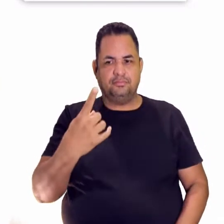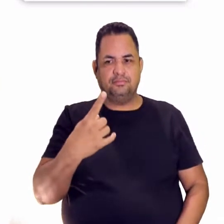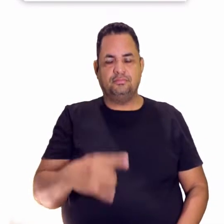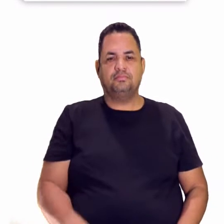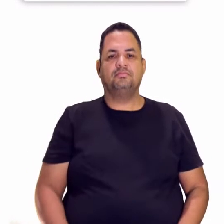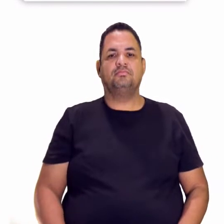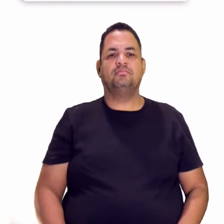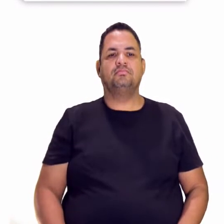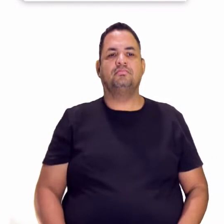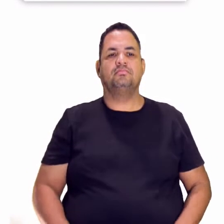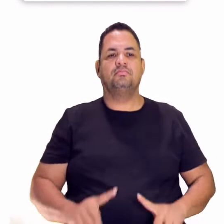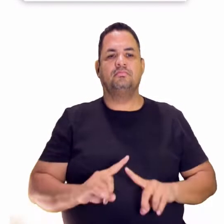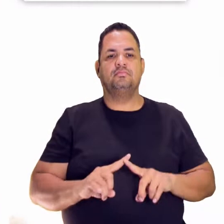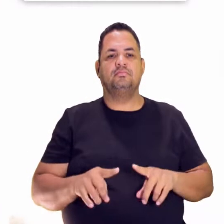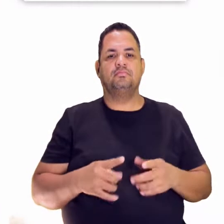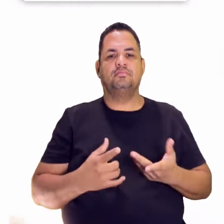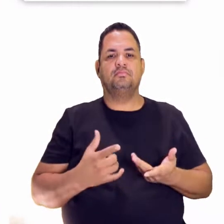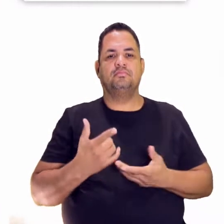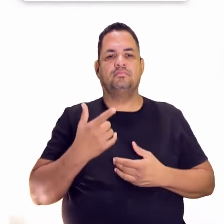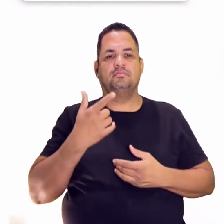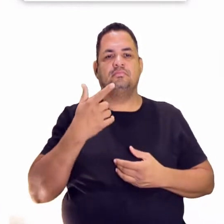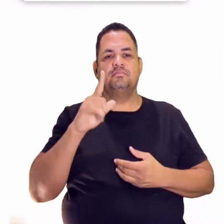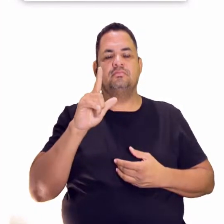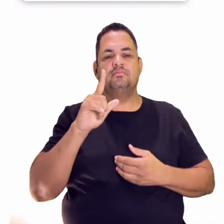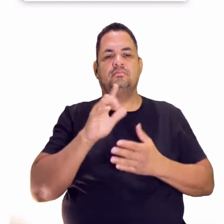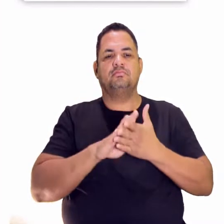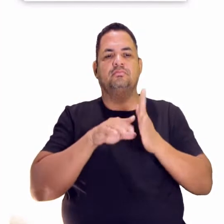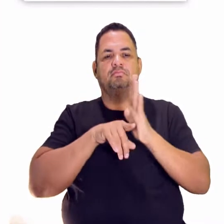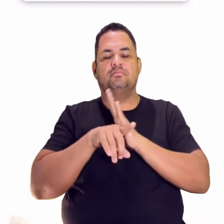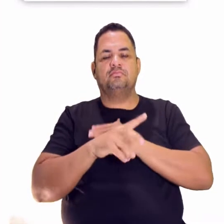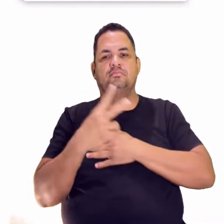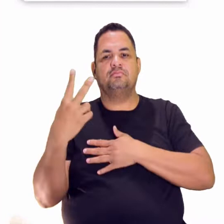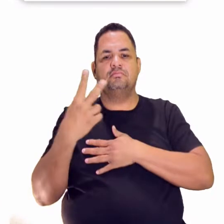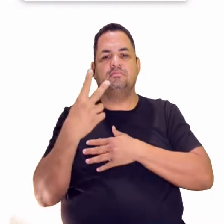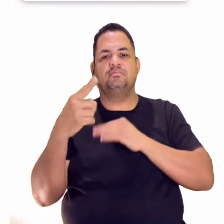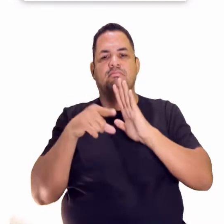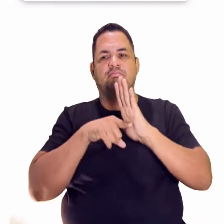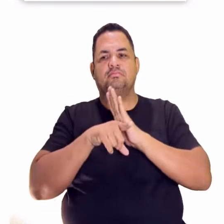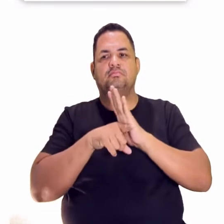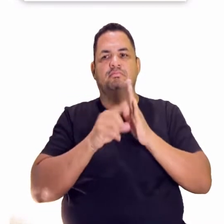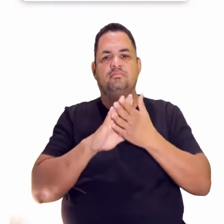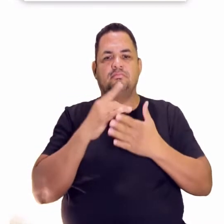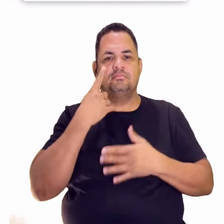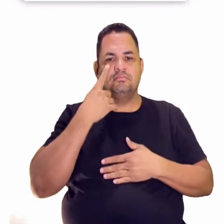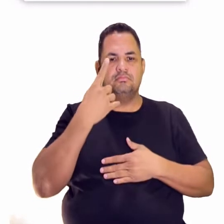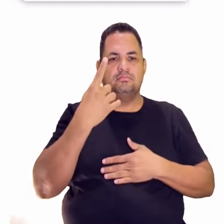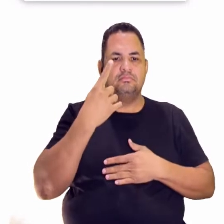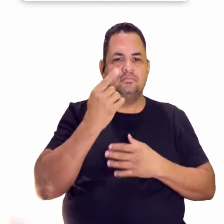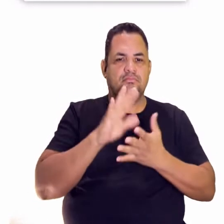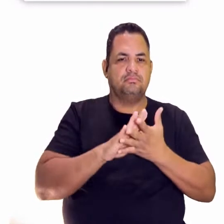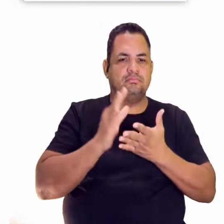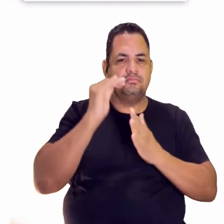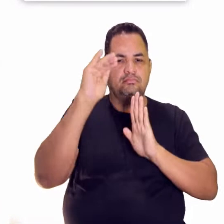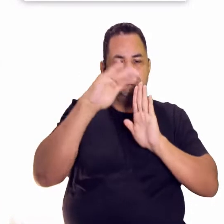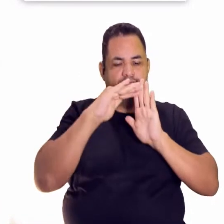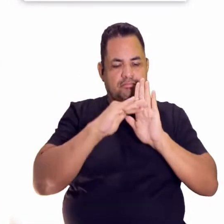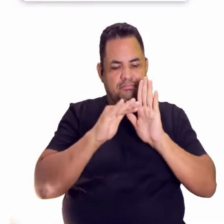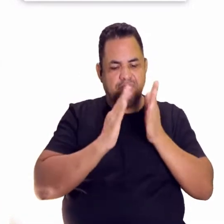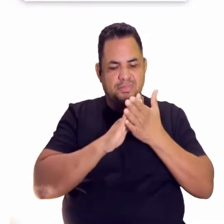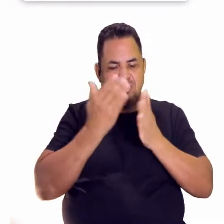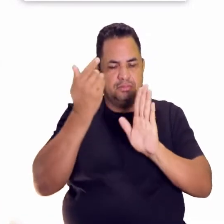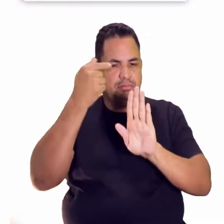Então, mais uma outra análise, uma segunda análise, aí você já passa a ver outros aspectos que não